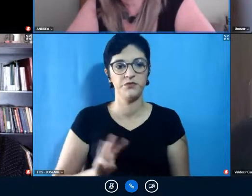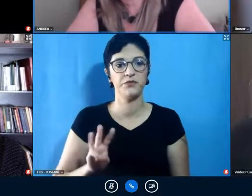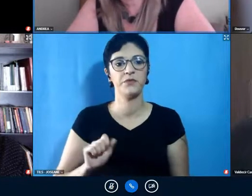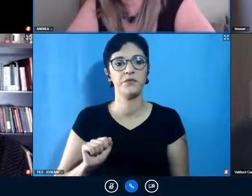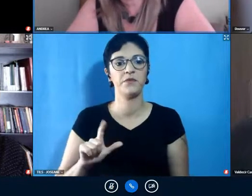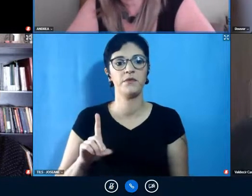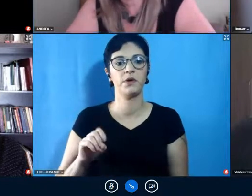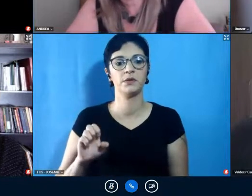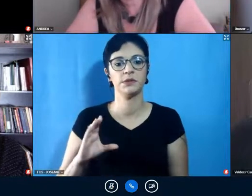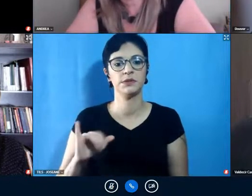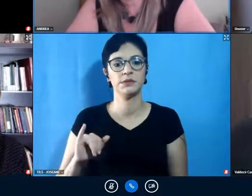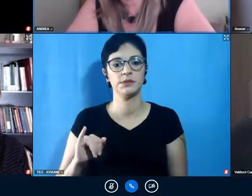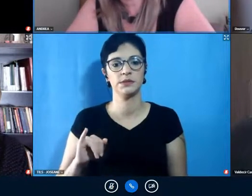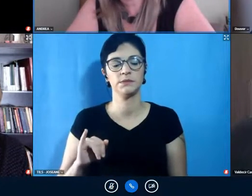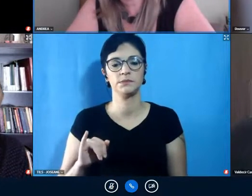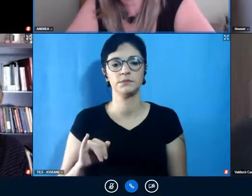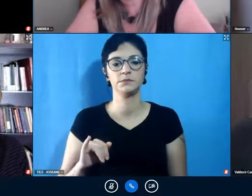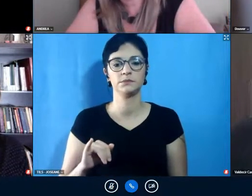Congelou.